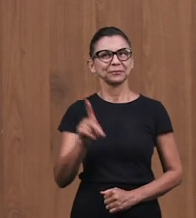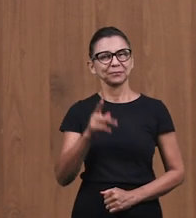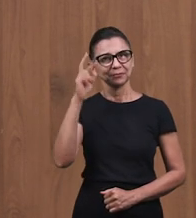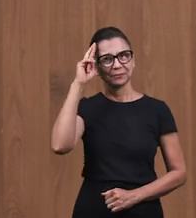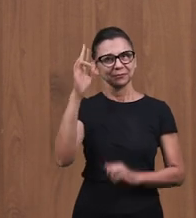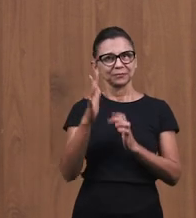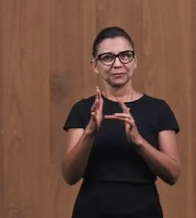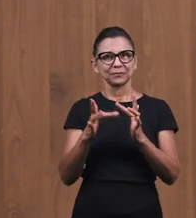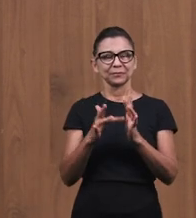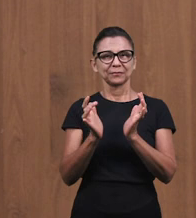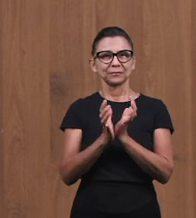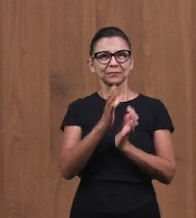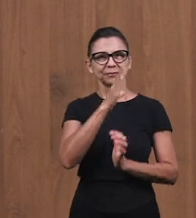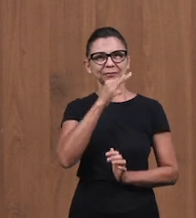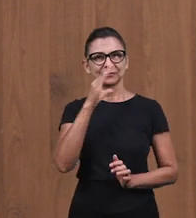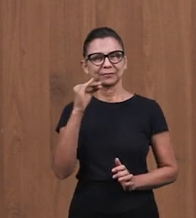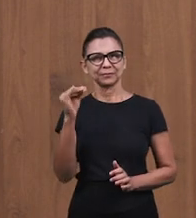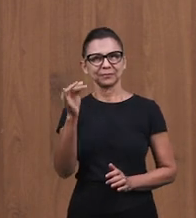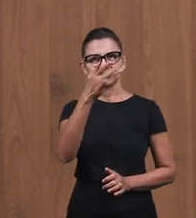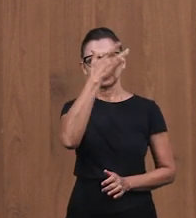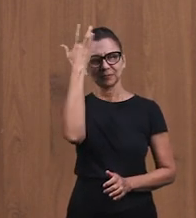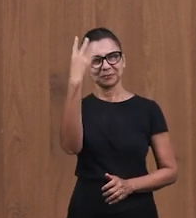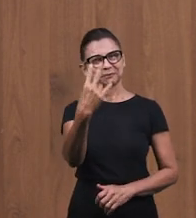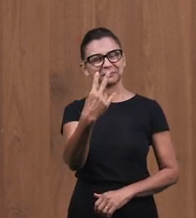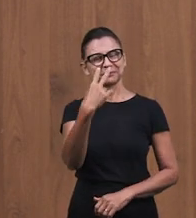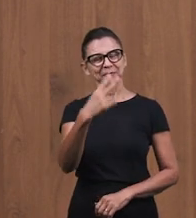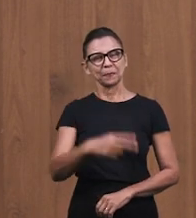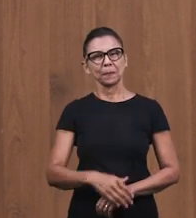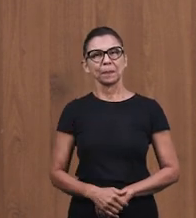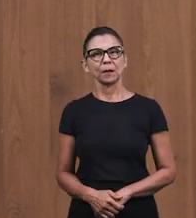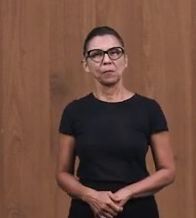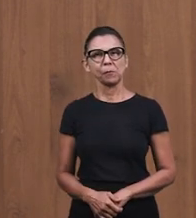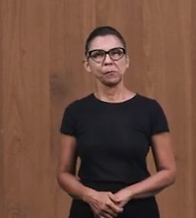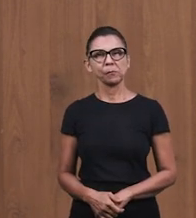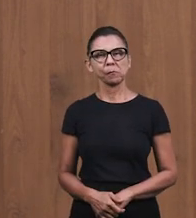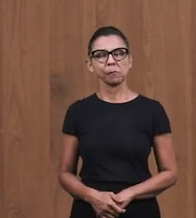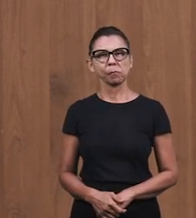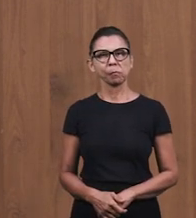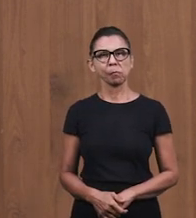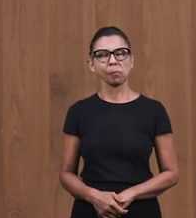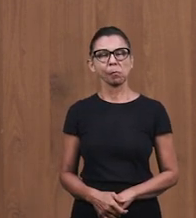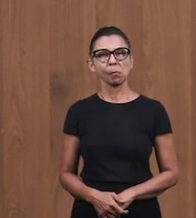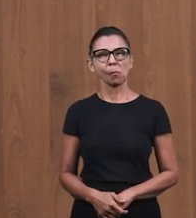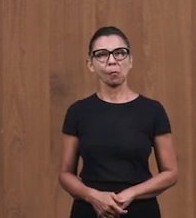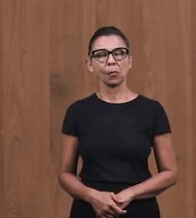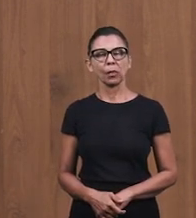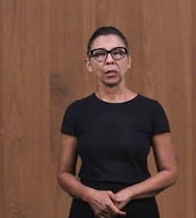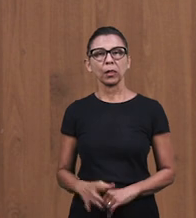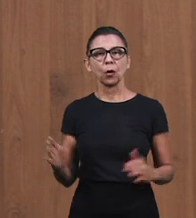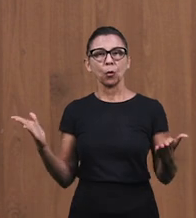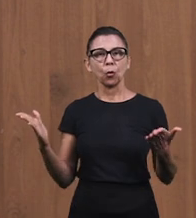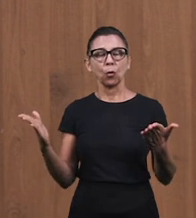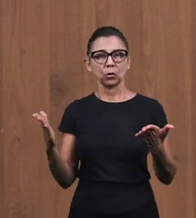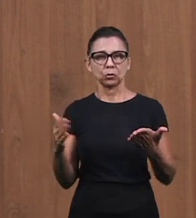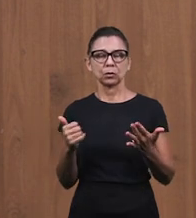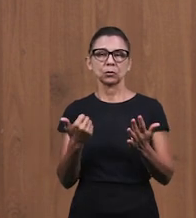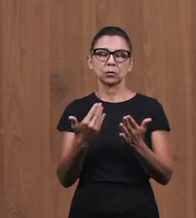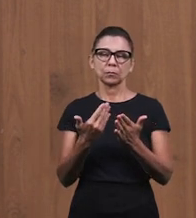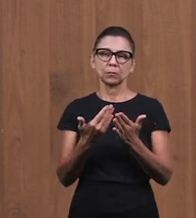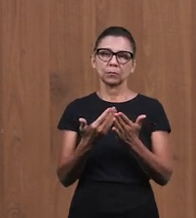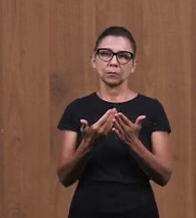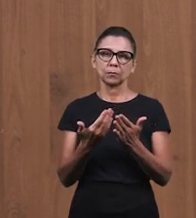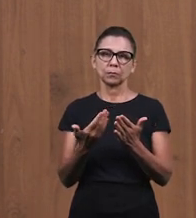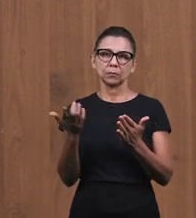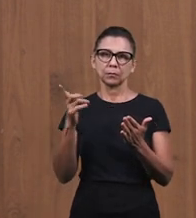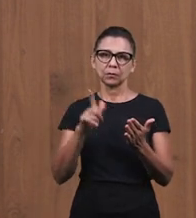paz do Senhor Jesus aos adolescentes e a todos que nos ouvem. Nós estamos aqui para mais uma aula. Nós vamos iniciar orando ao